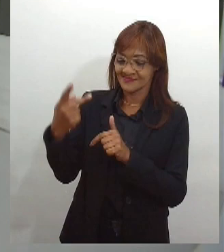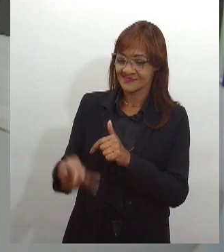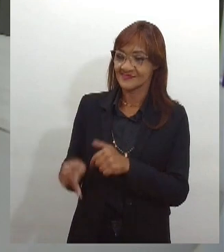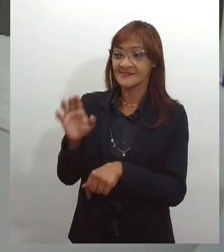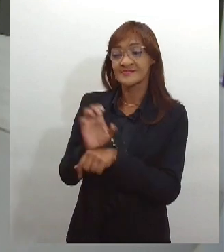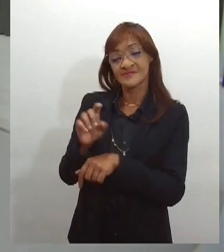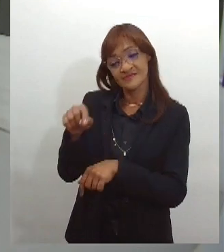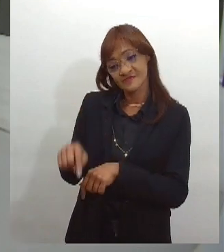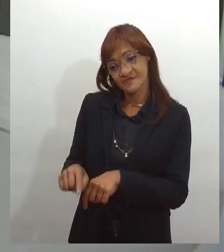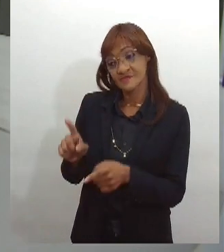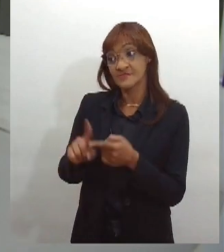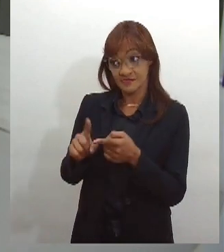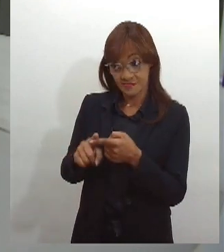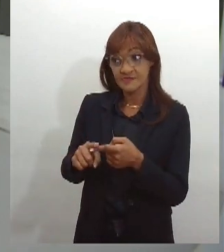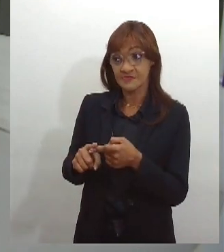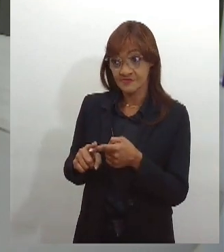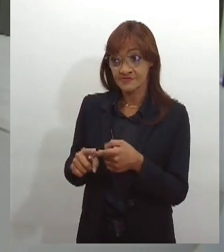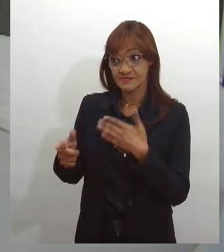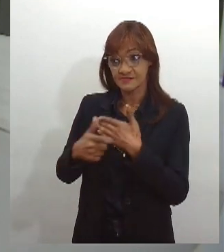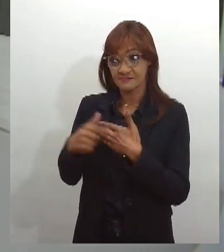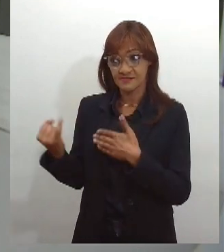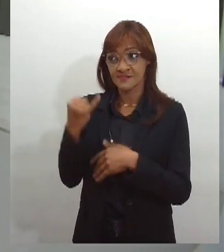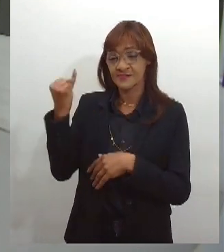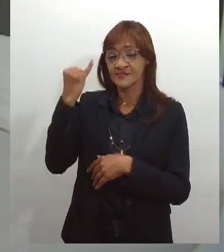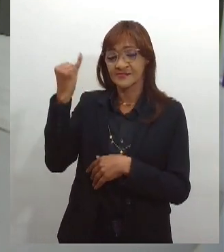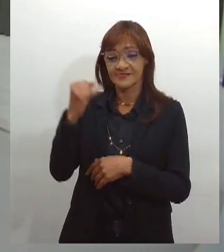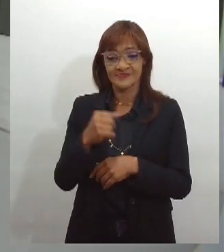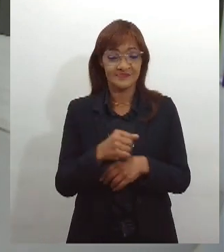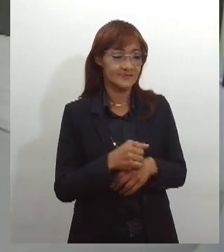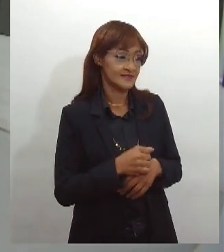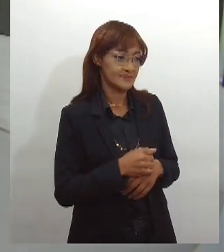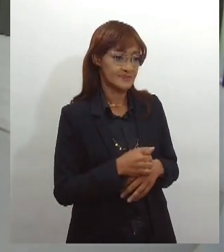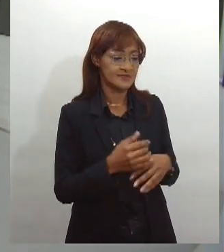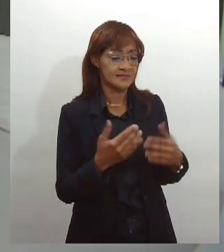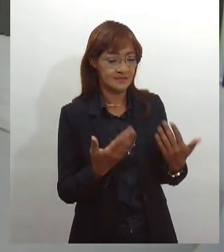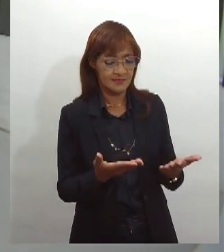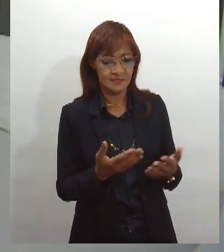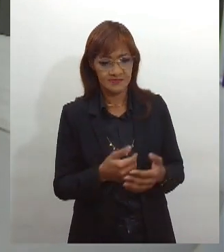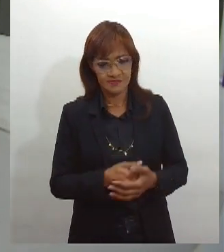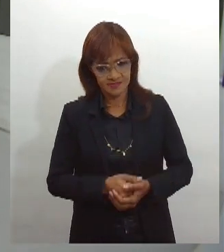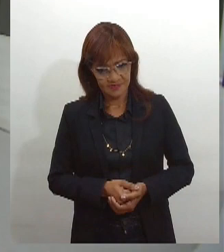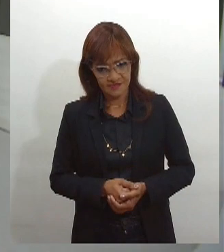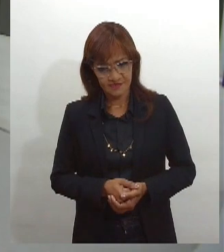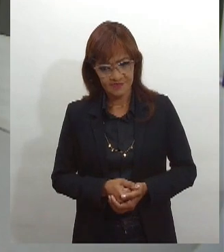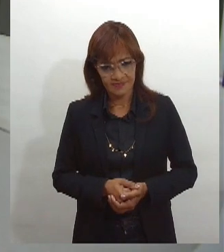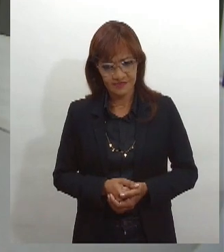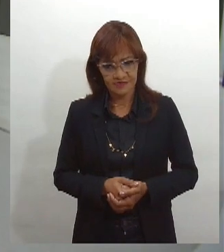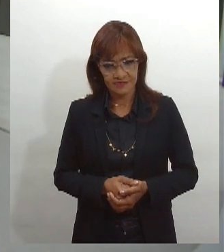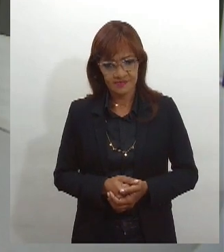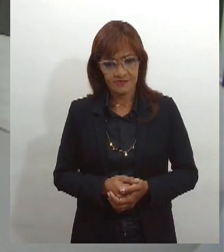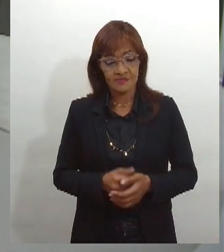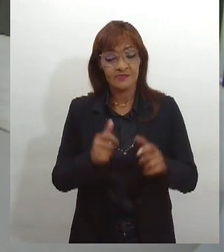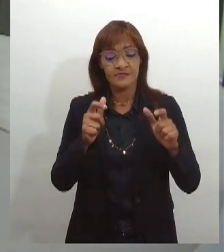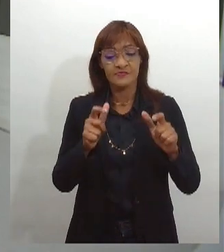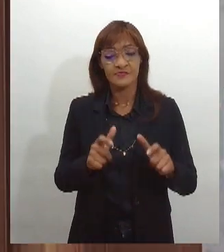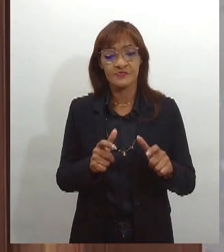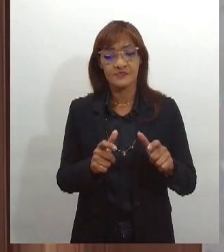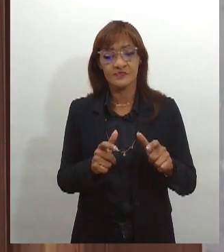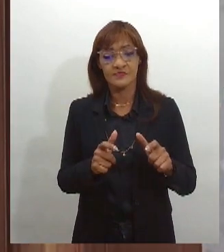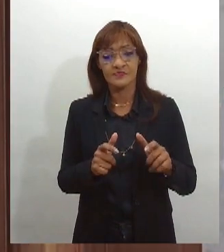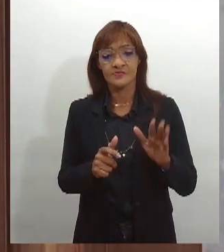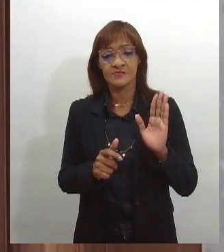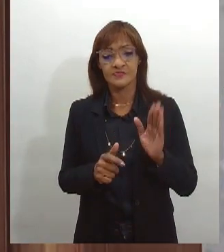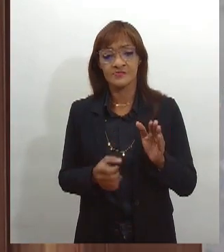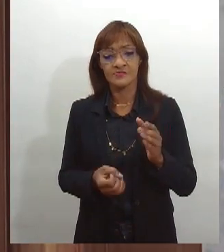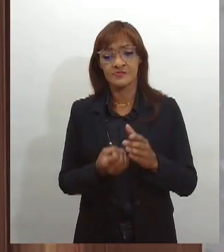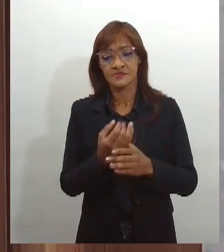missão importante, né? É uma baita responsabilidade, até porque tem um histórico nesse espaço que foi construído pela jornalista